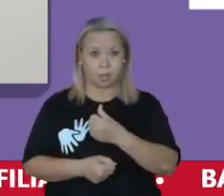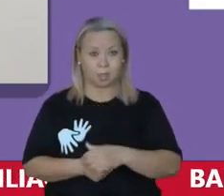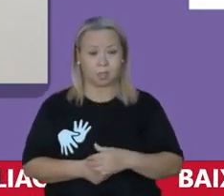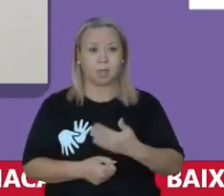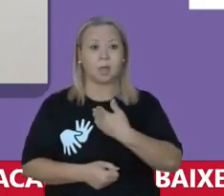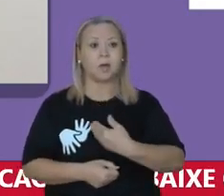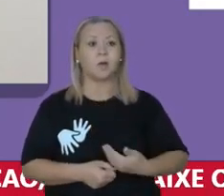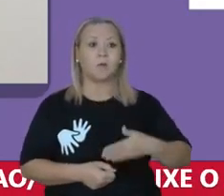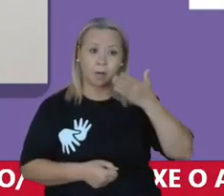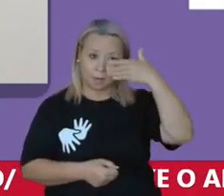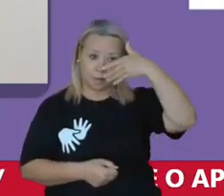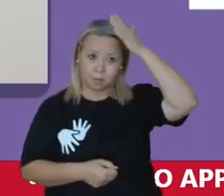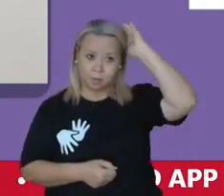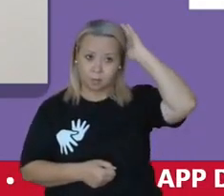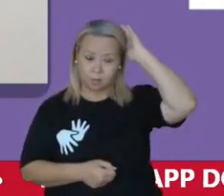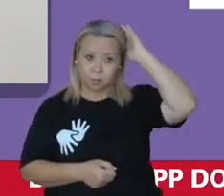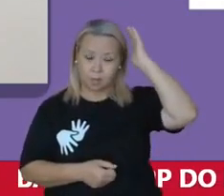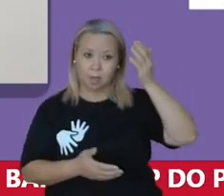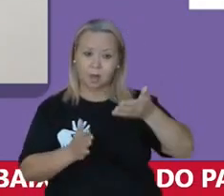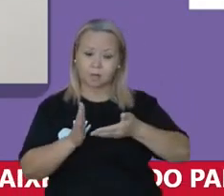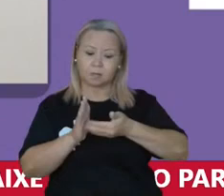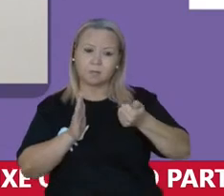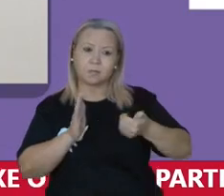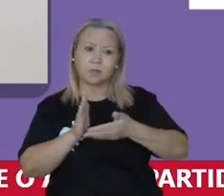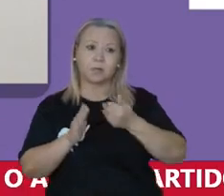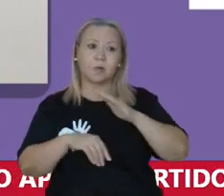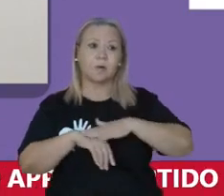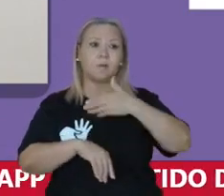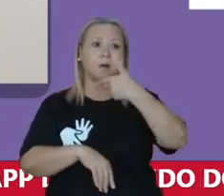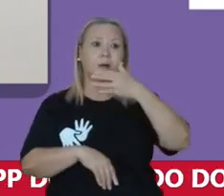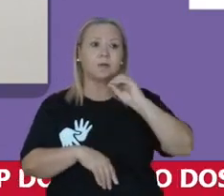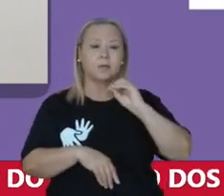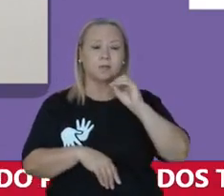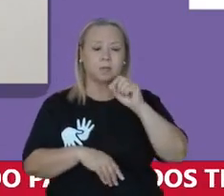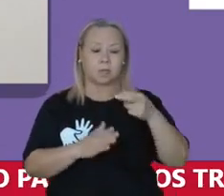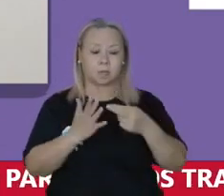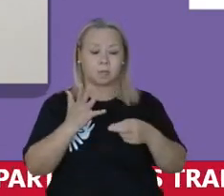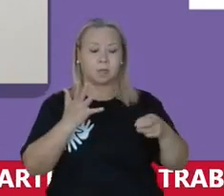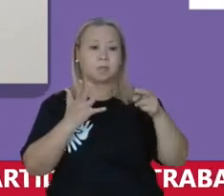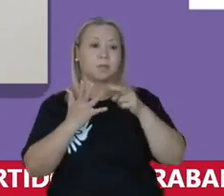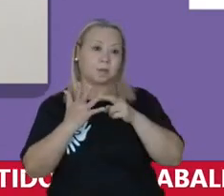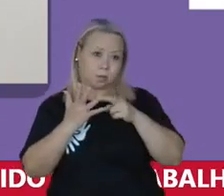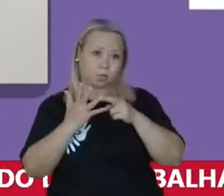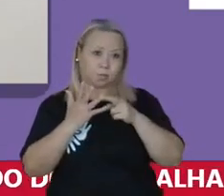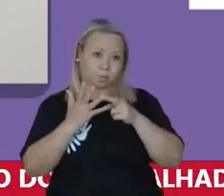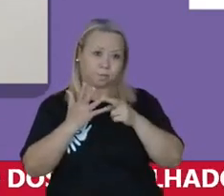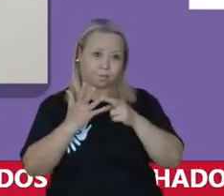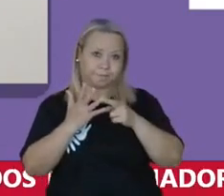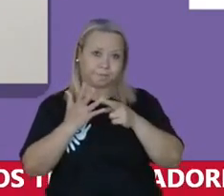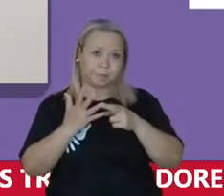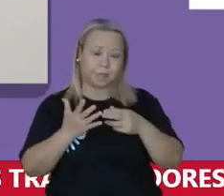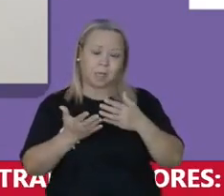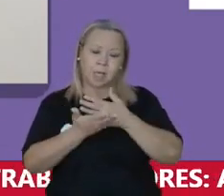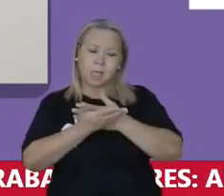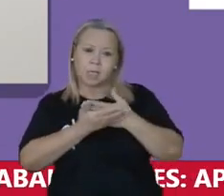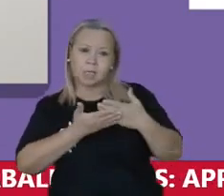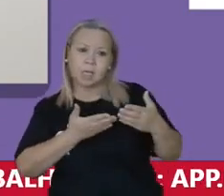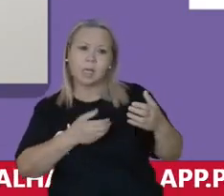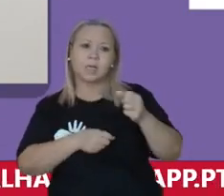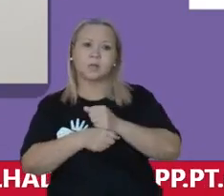governo Temer, se retirou mais 10% desse recurso. Ou seja, desde os